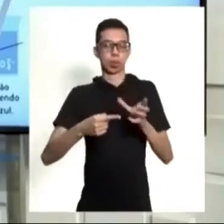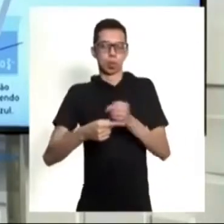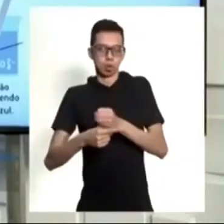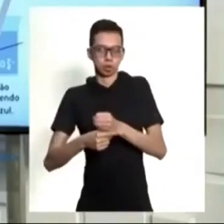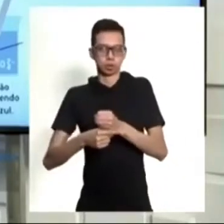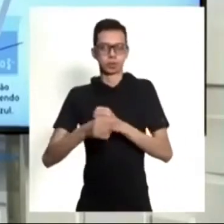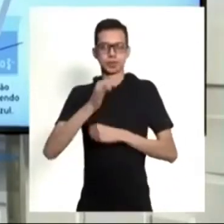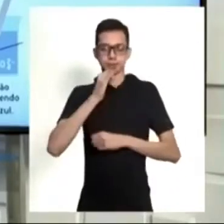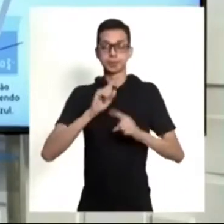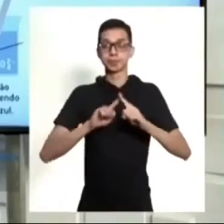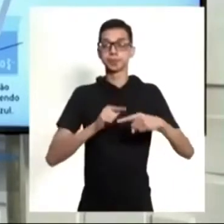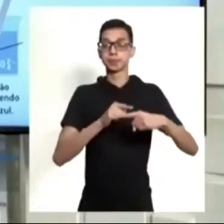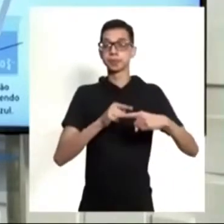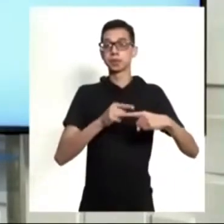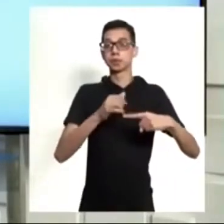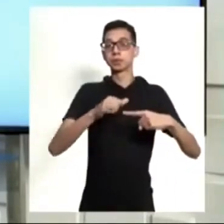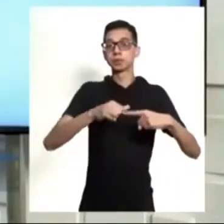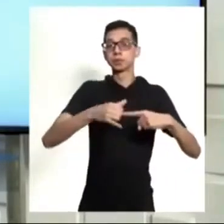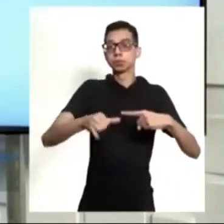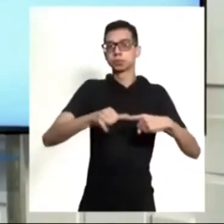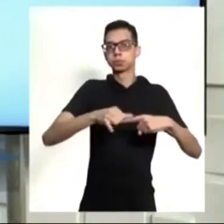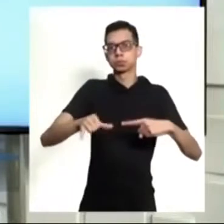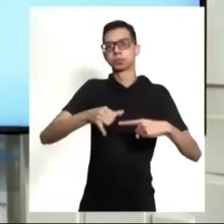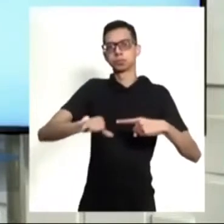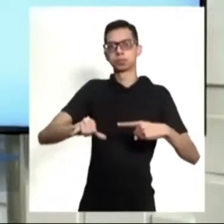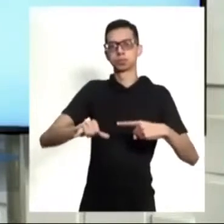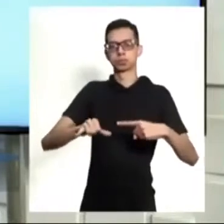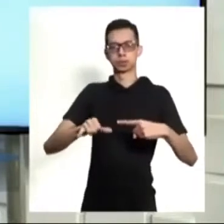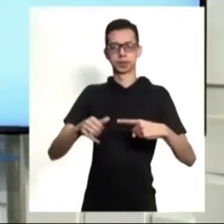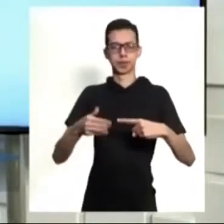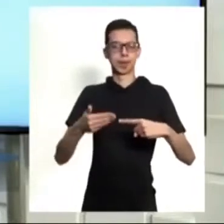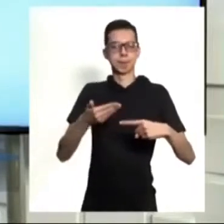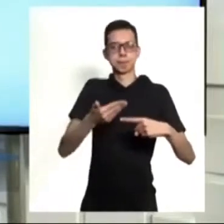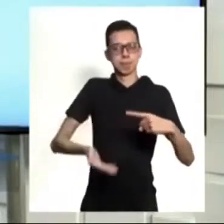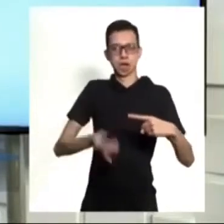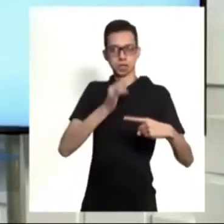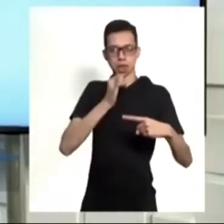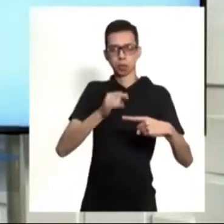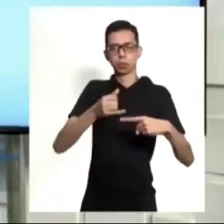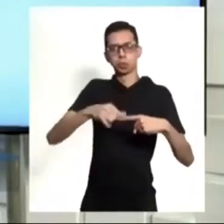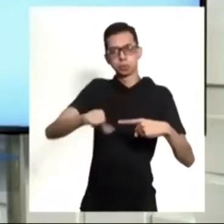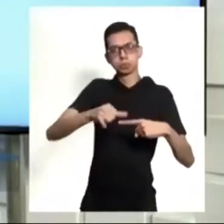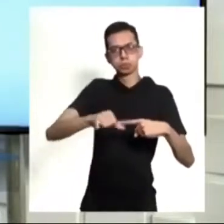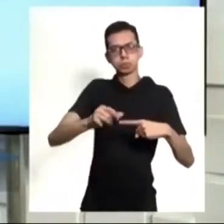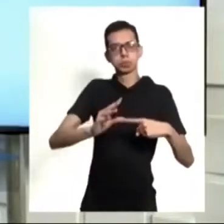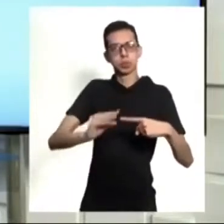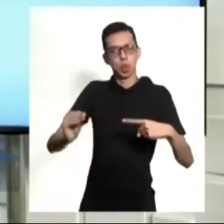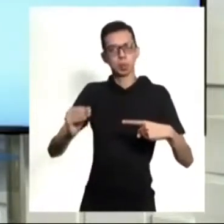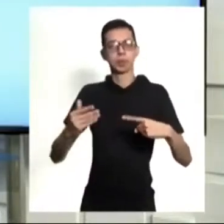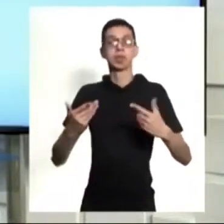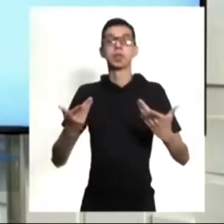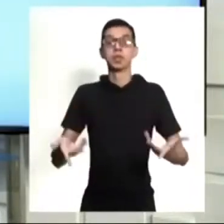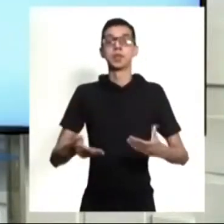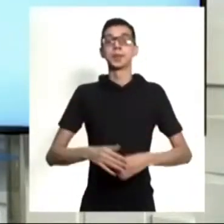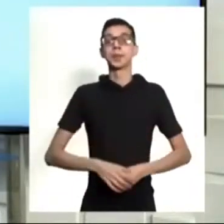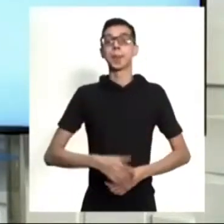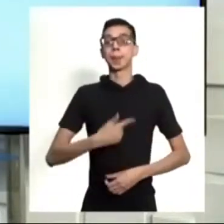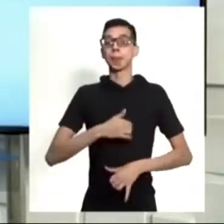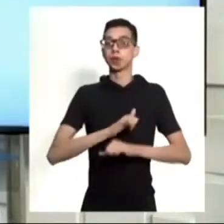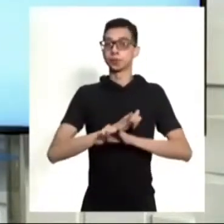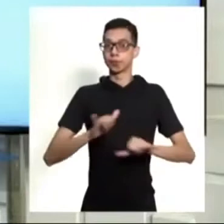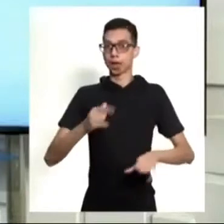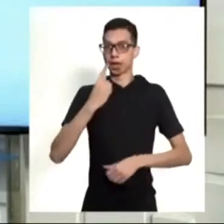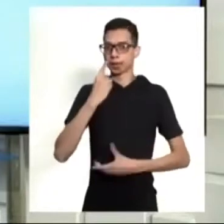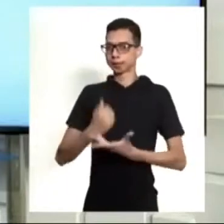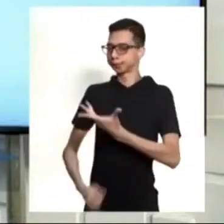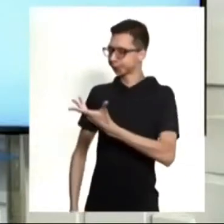processo? Né? Como é que a gente tem que entender isso aí? Bom, vamos lá. Então eu coloco a pilha de novo aqui. Então aqui eu já estou colocando que é uma solução que tem a disponibilidade